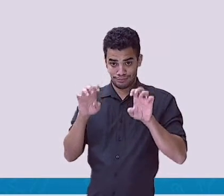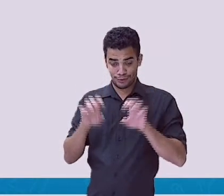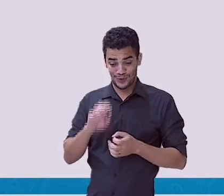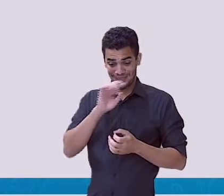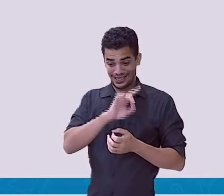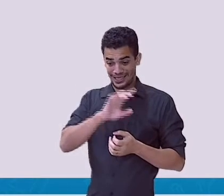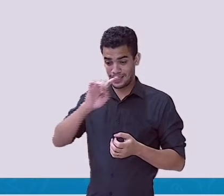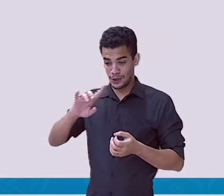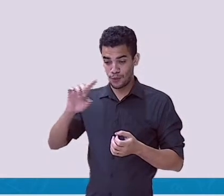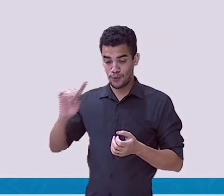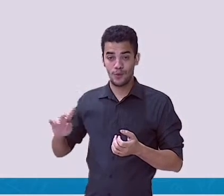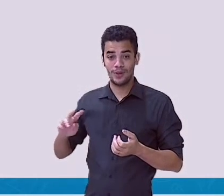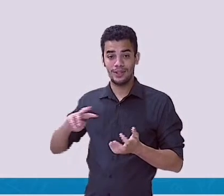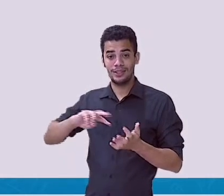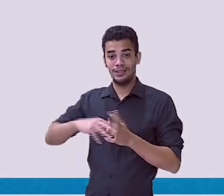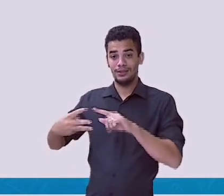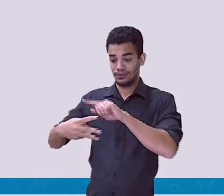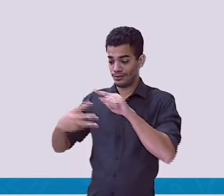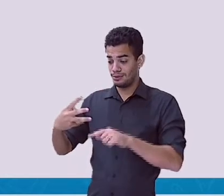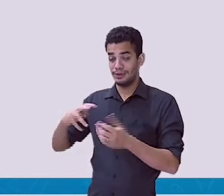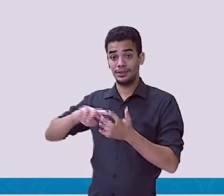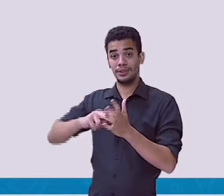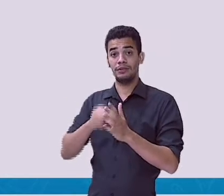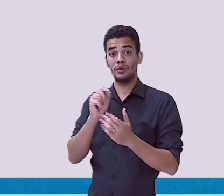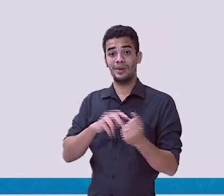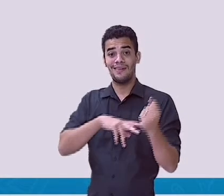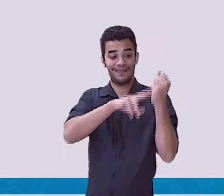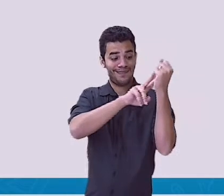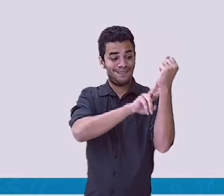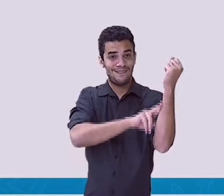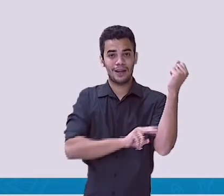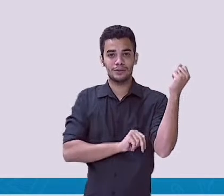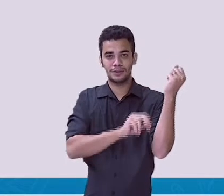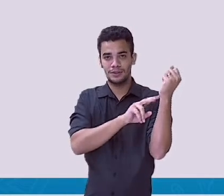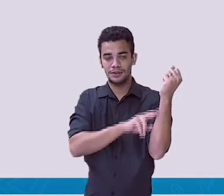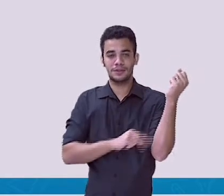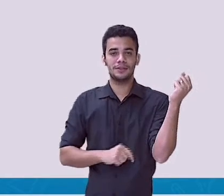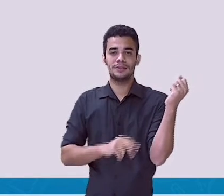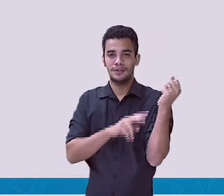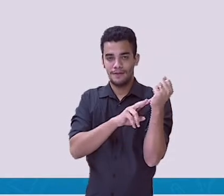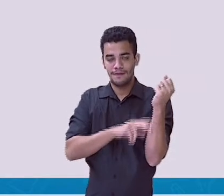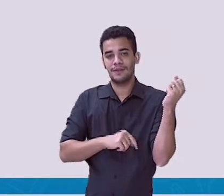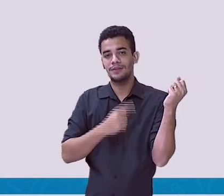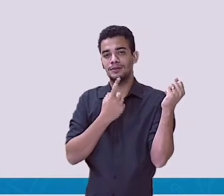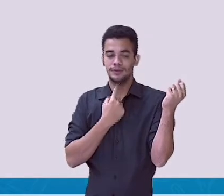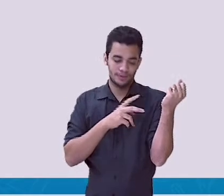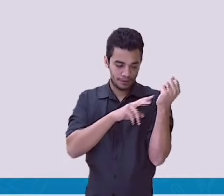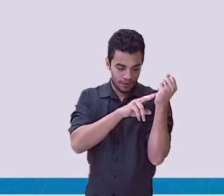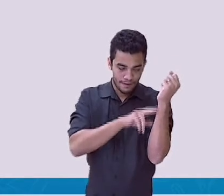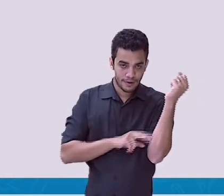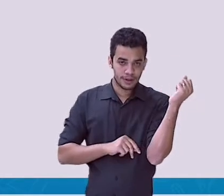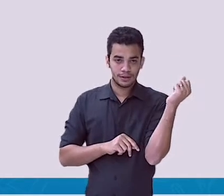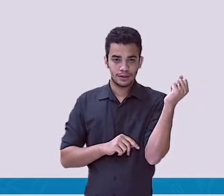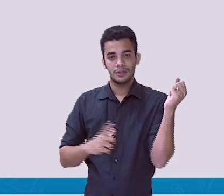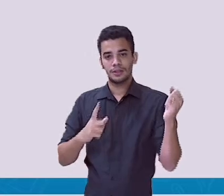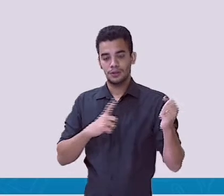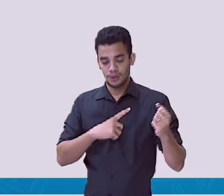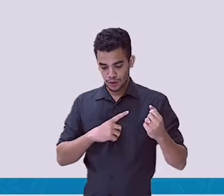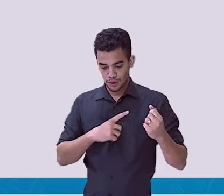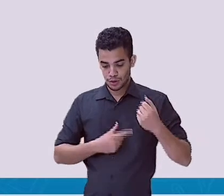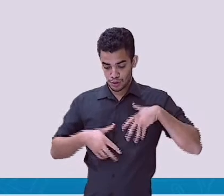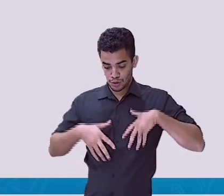tá? E aí, é por eles que faz-se todas as circulações, tanto a pequena quanto a